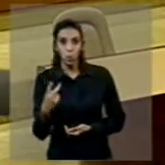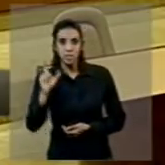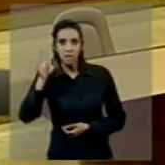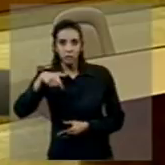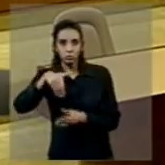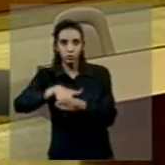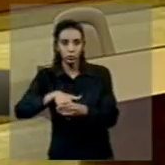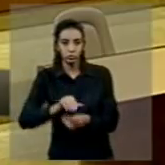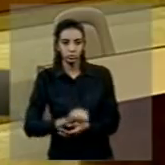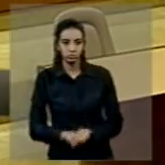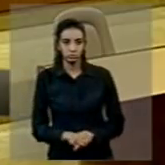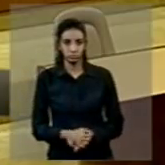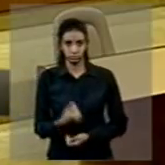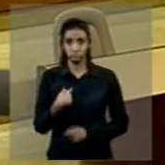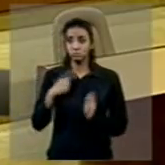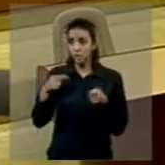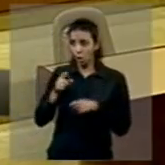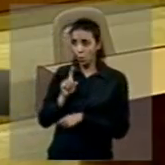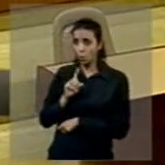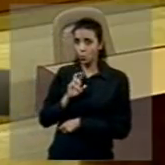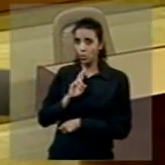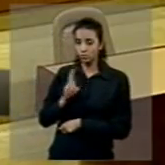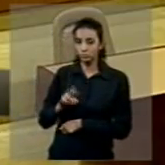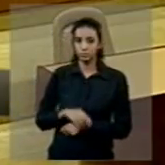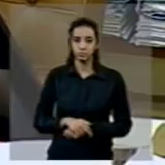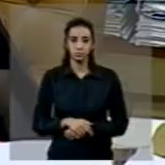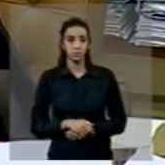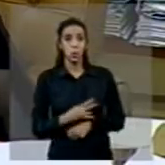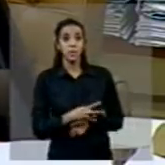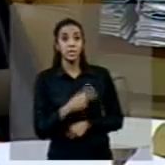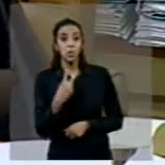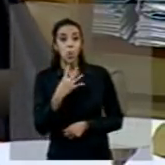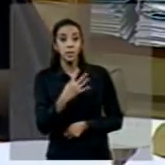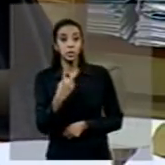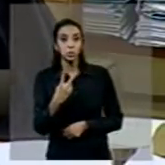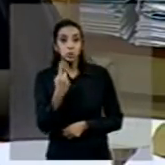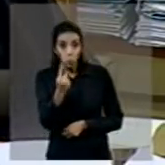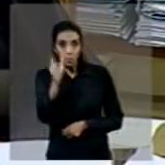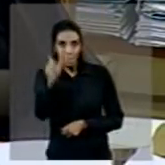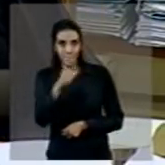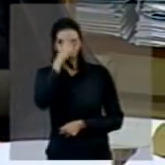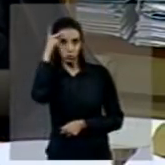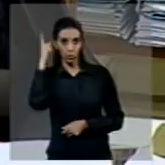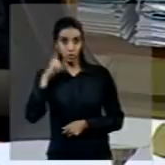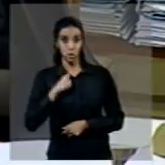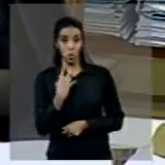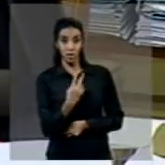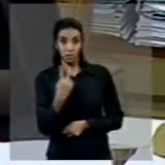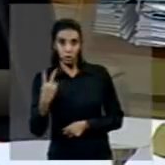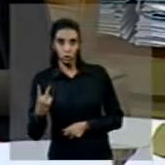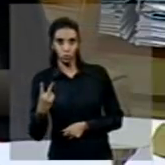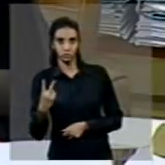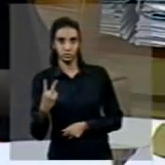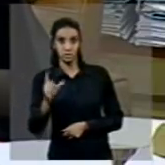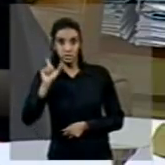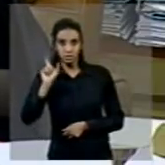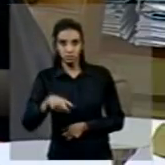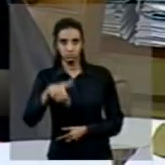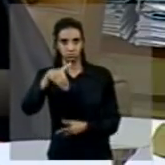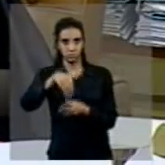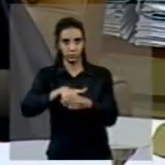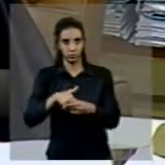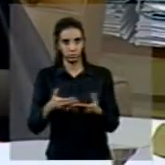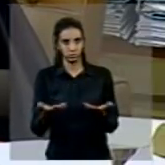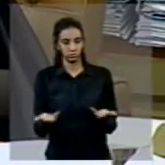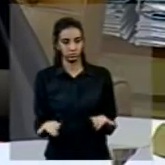vou dar uma solução para isso. Vou dar uma 52 solução. 52 títulos eleitorais. Portanto, um só indivíduo tinha 52